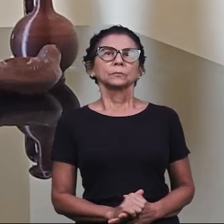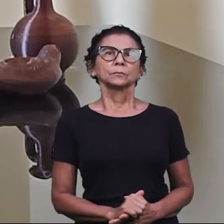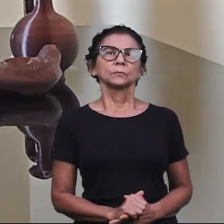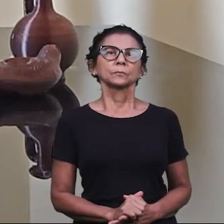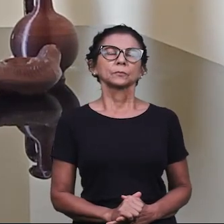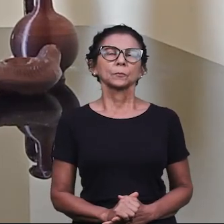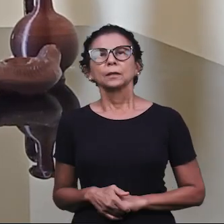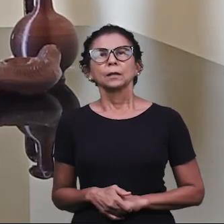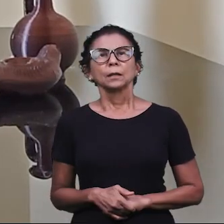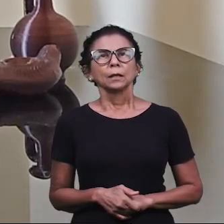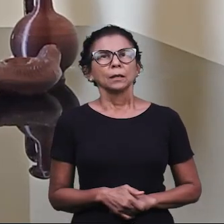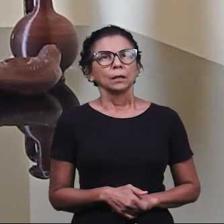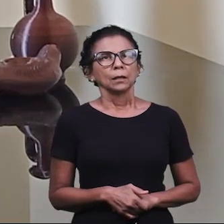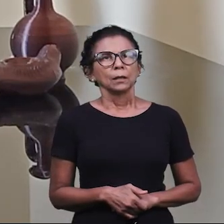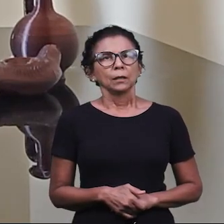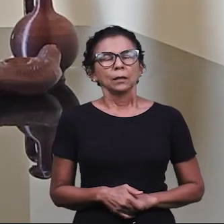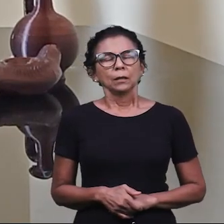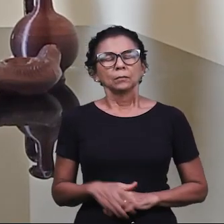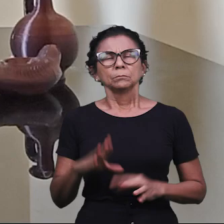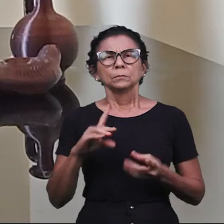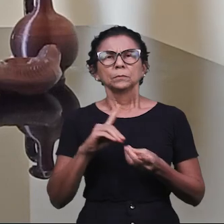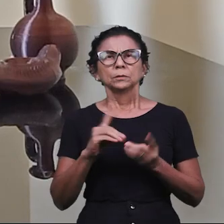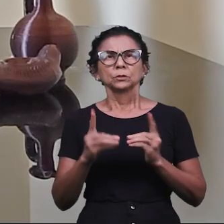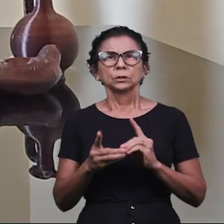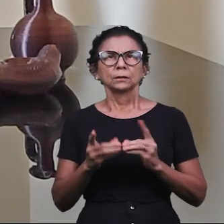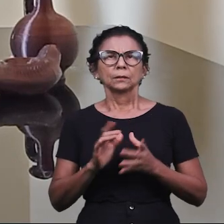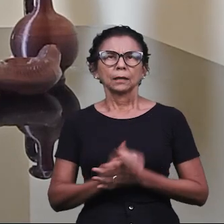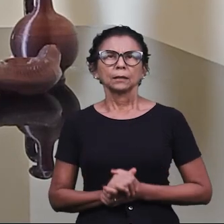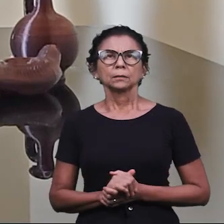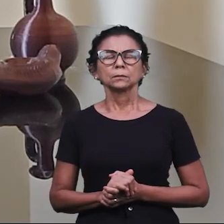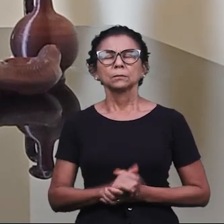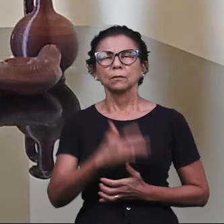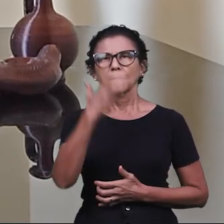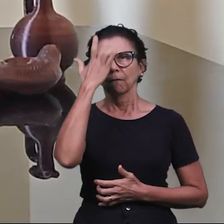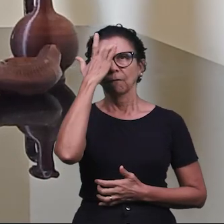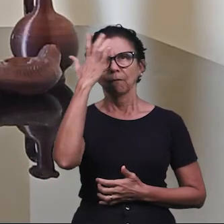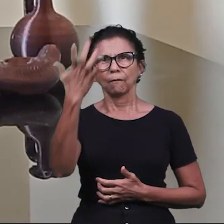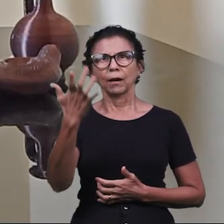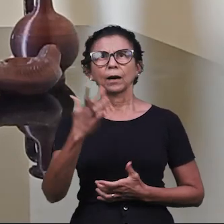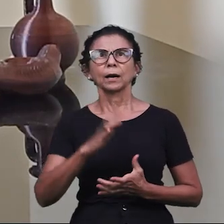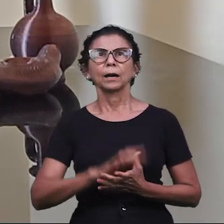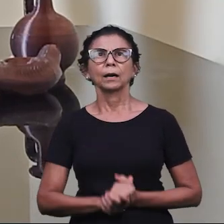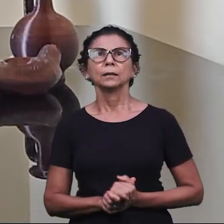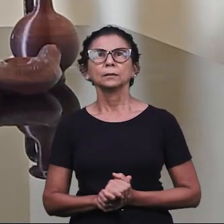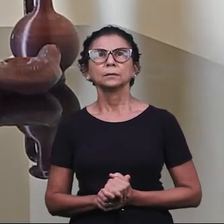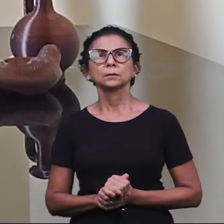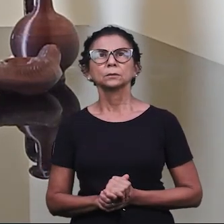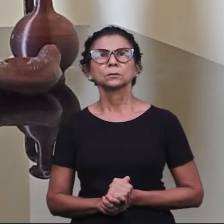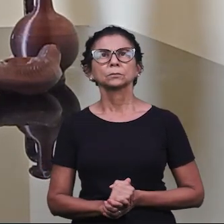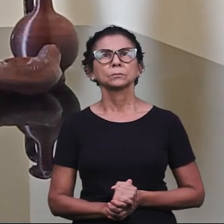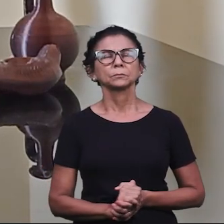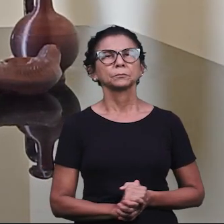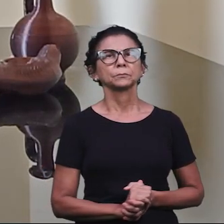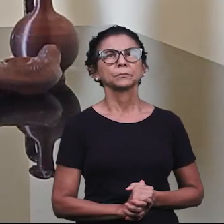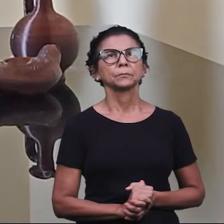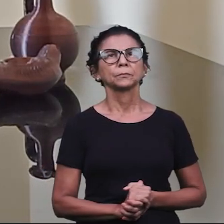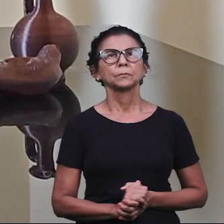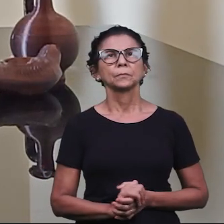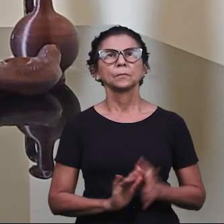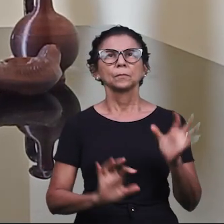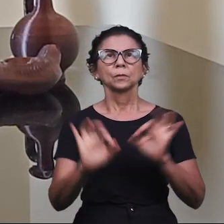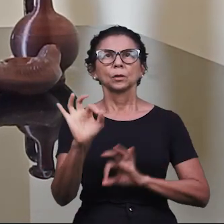Então hoje eu tentei utilizar uma didática que é fácil de fazer. Então, se vocês observarem aqui, eu construí